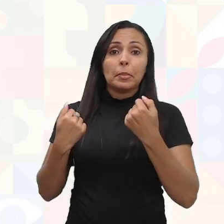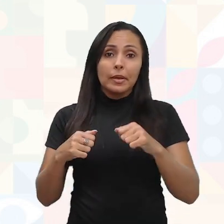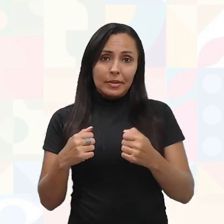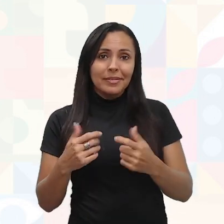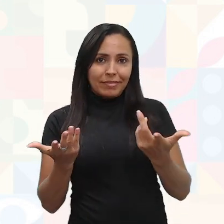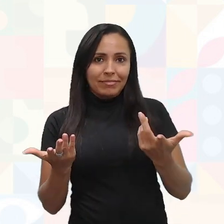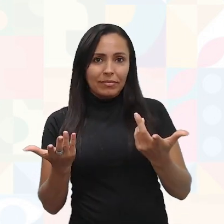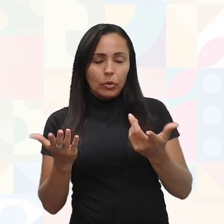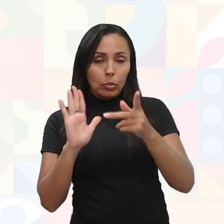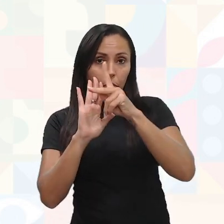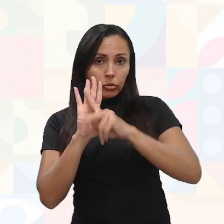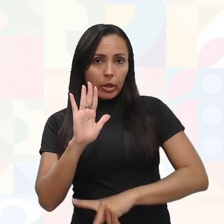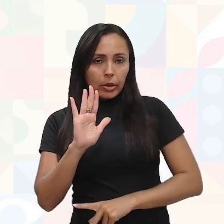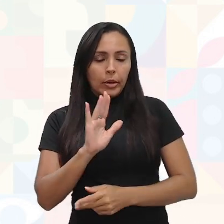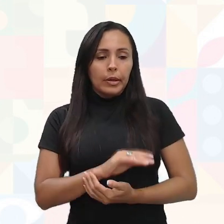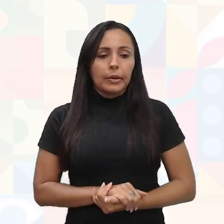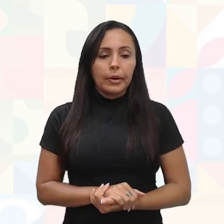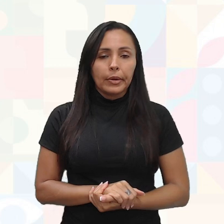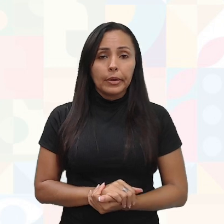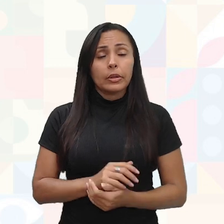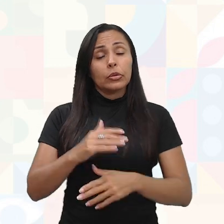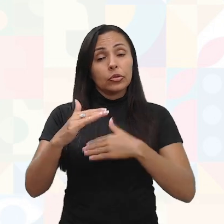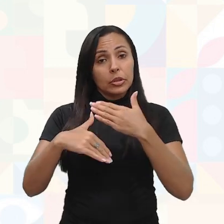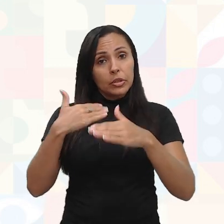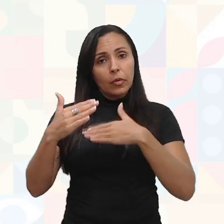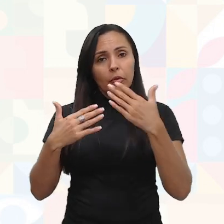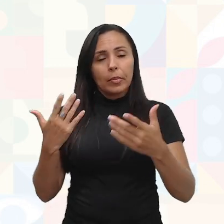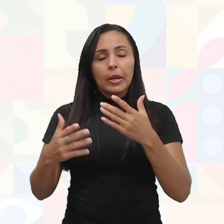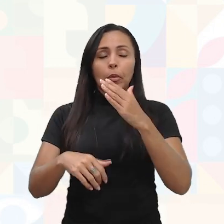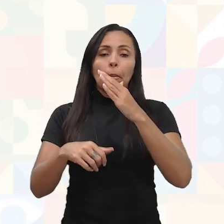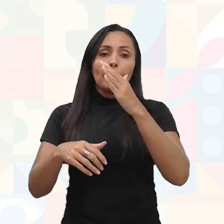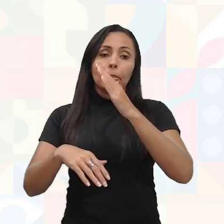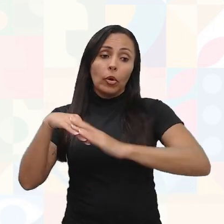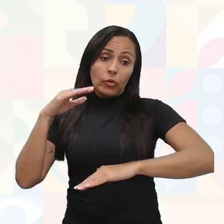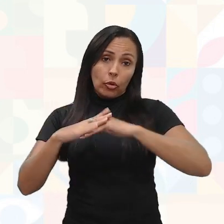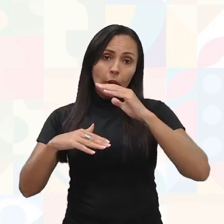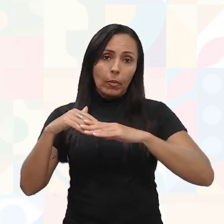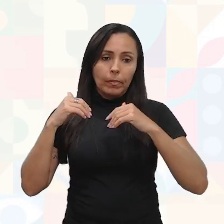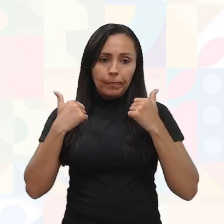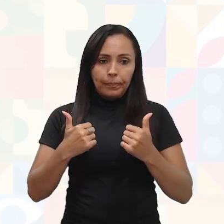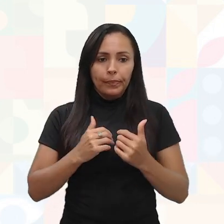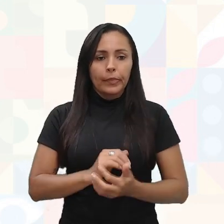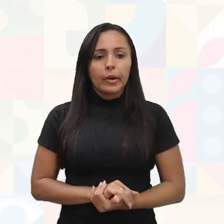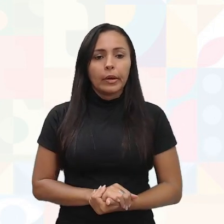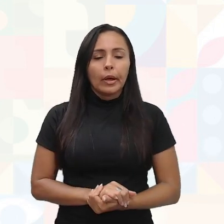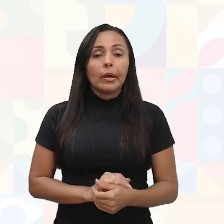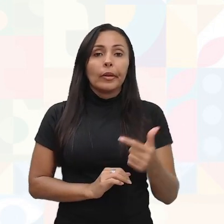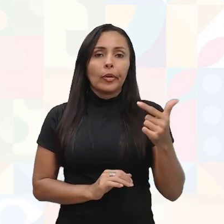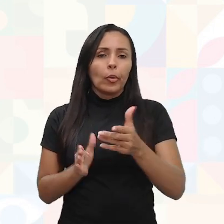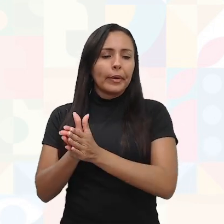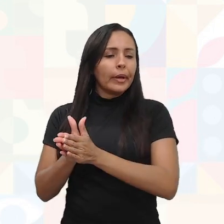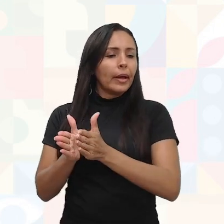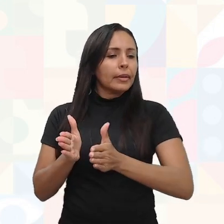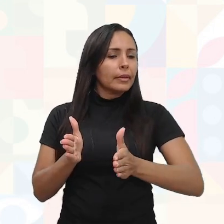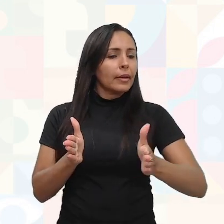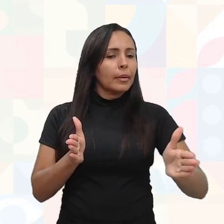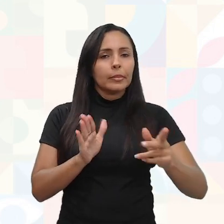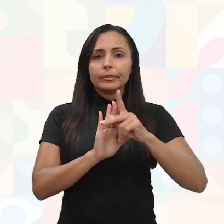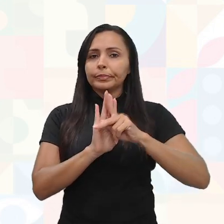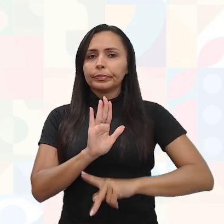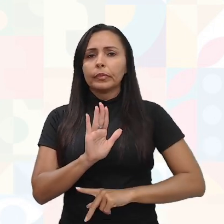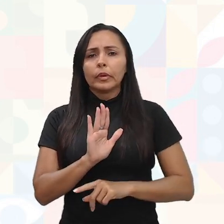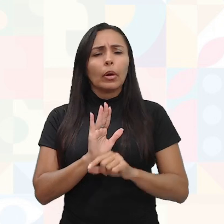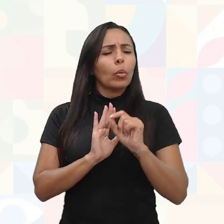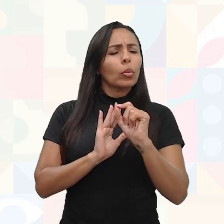projeto, né? Do ponto de vista de desenvolvimento profissional, tá? Etapas do projeto. O que é que a